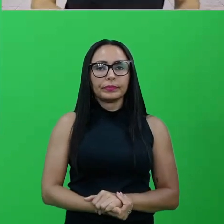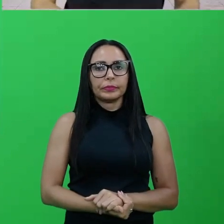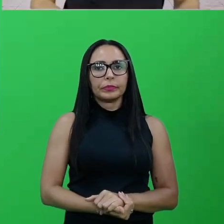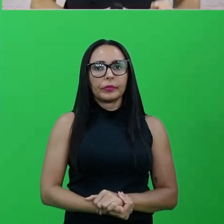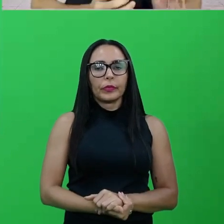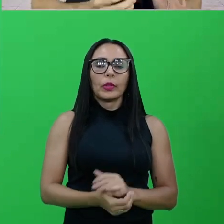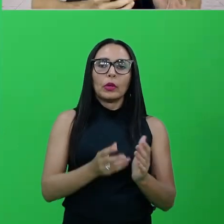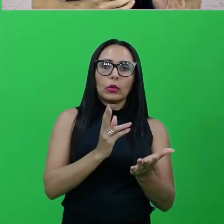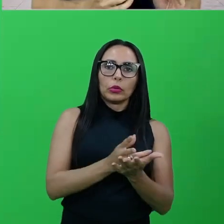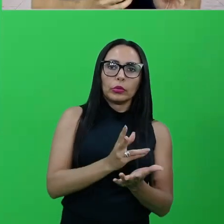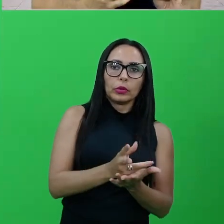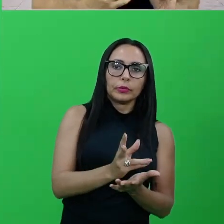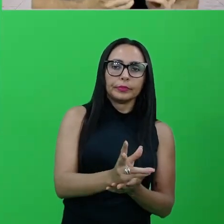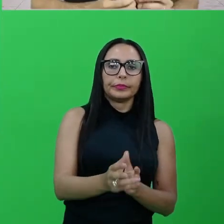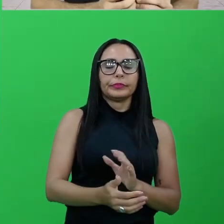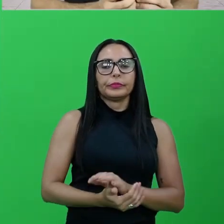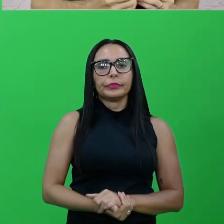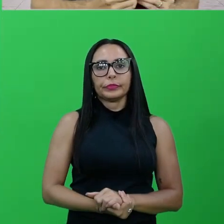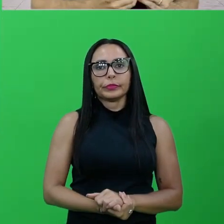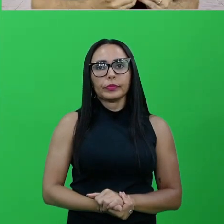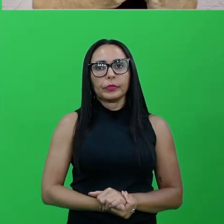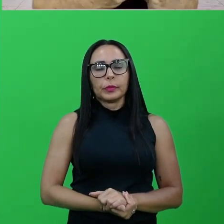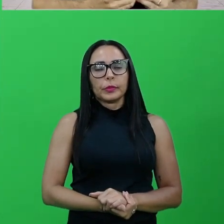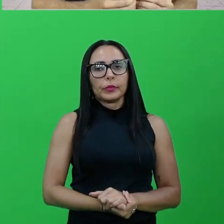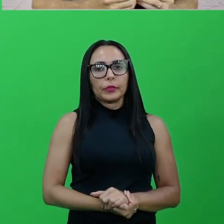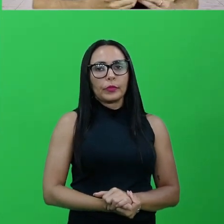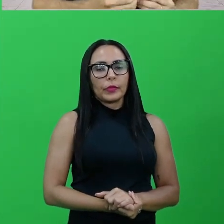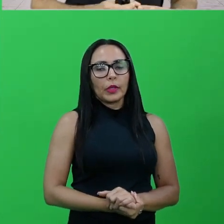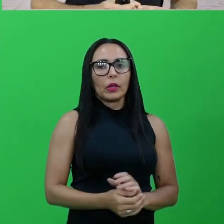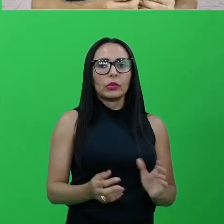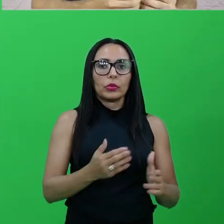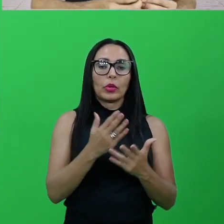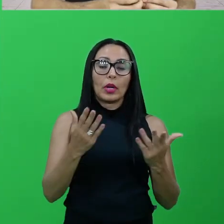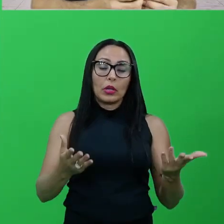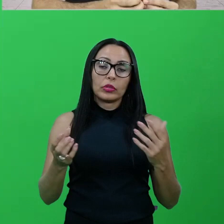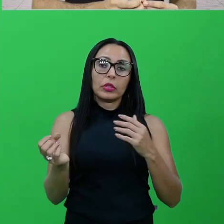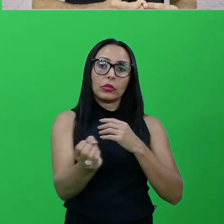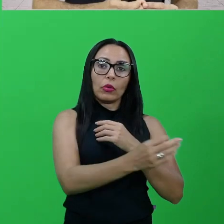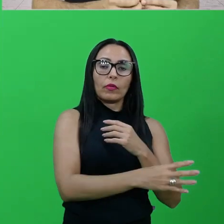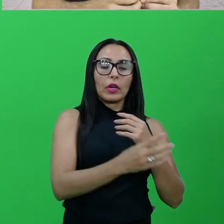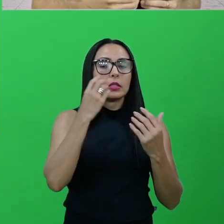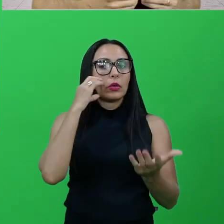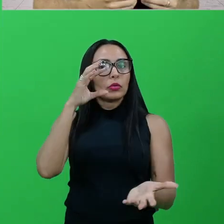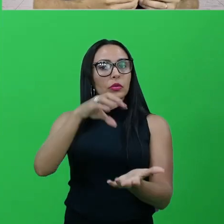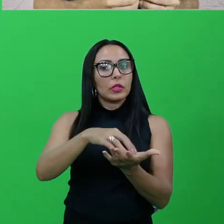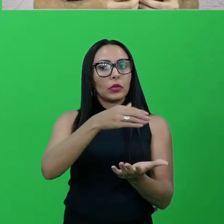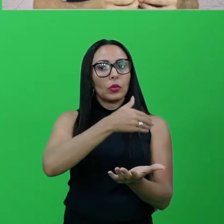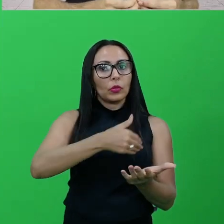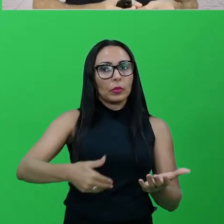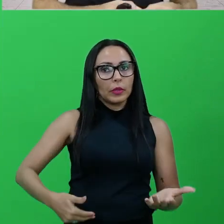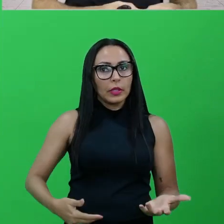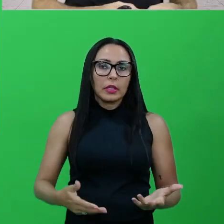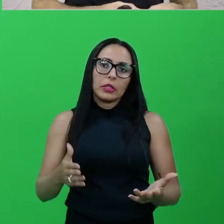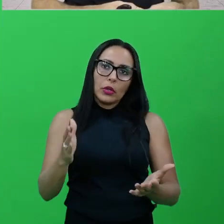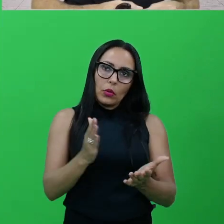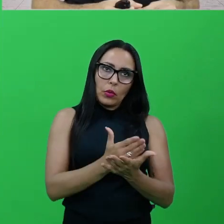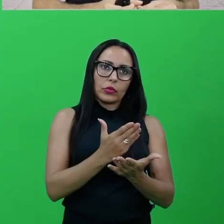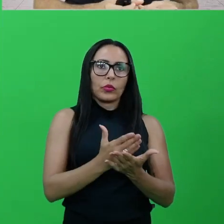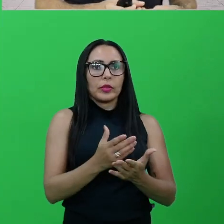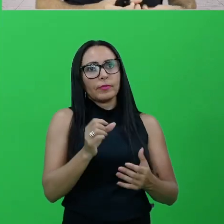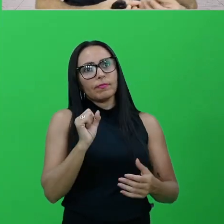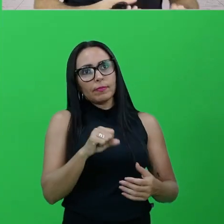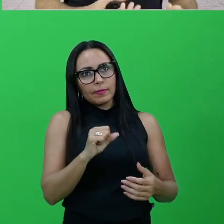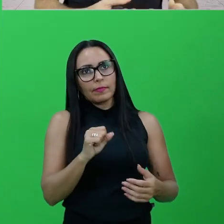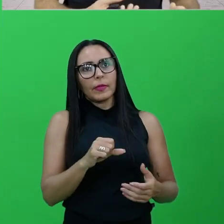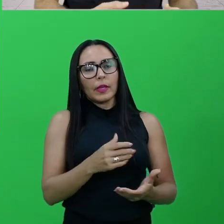Vamos continuar. No caso de ações inovadoras no setor público, existem alguns fatores